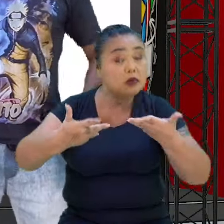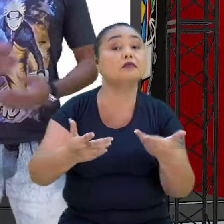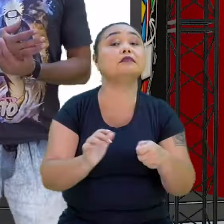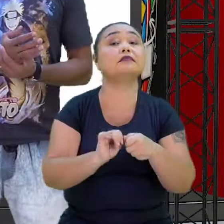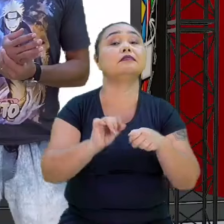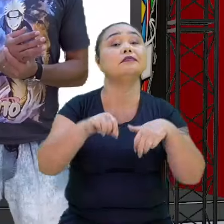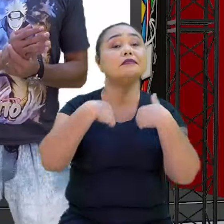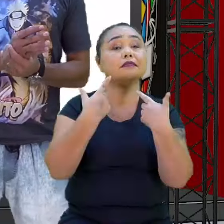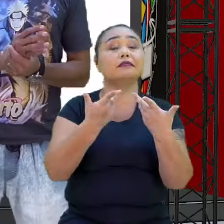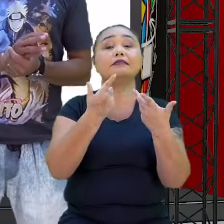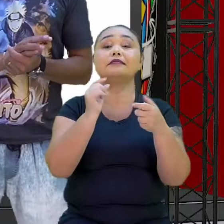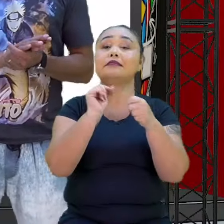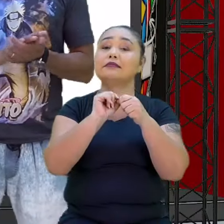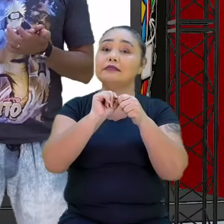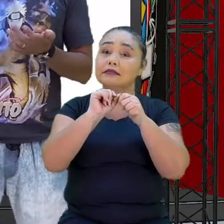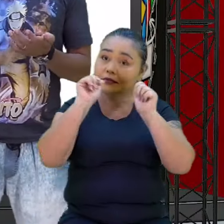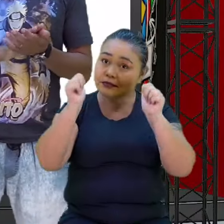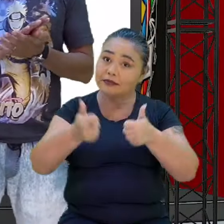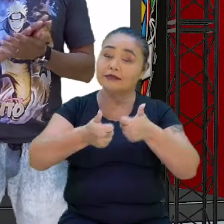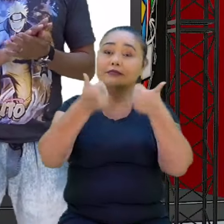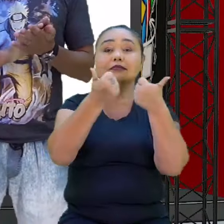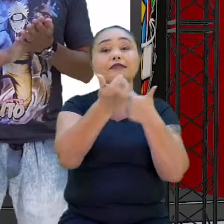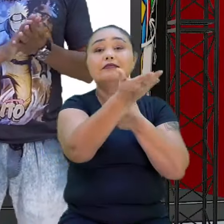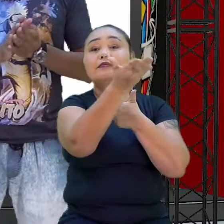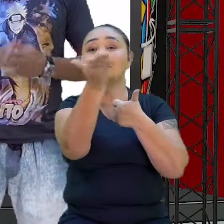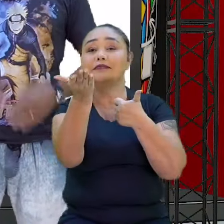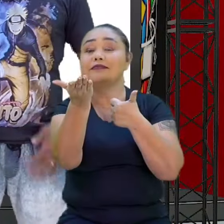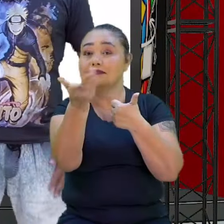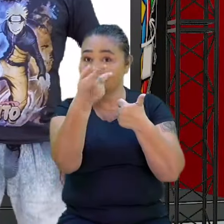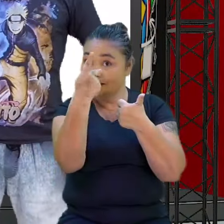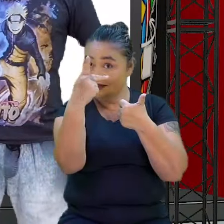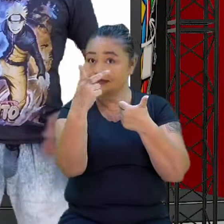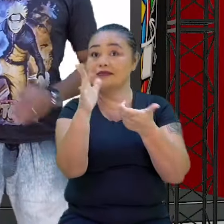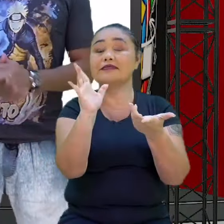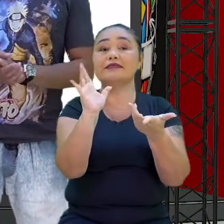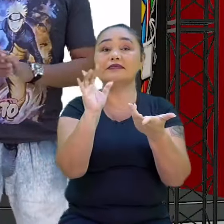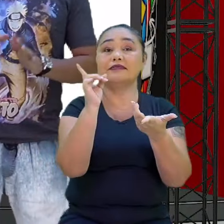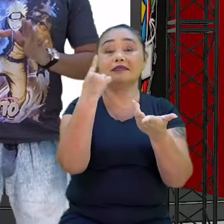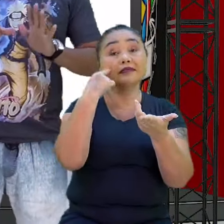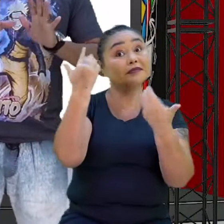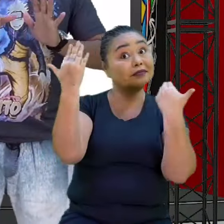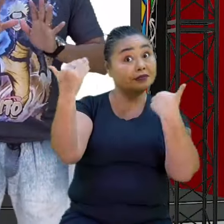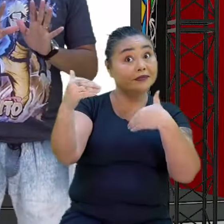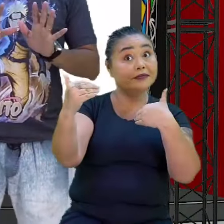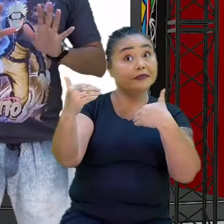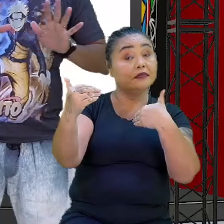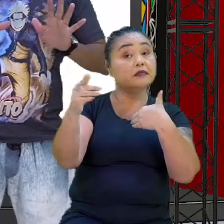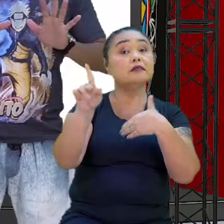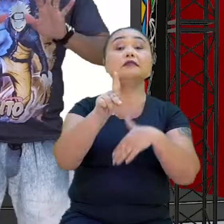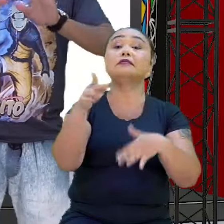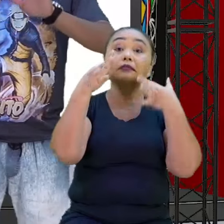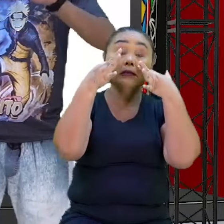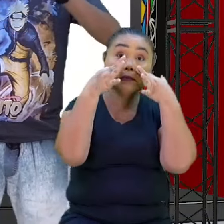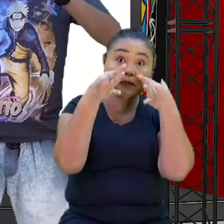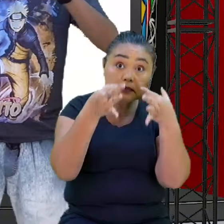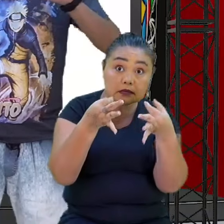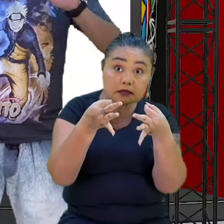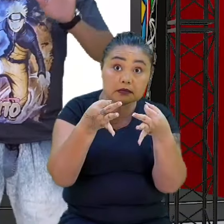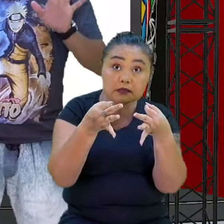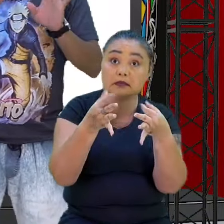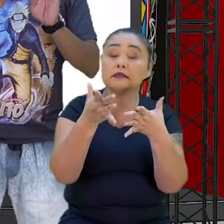de fazer sempre melhor para vocês e por vocês agora vamos de avaliação Agora sim Professor presencial tá quiser